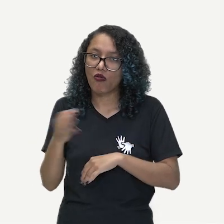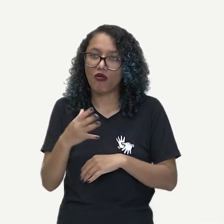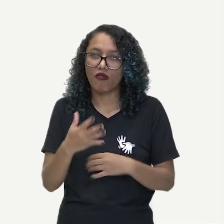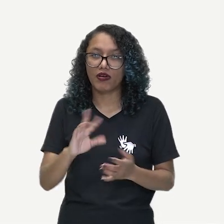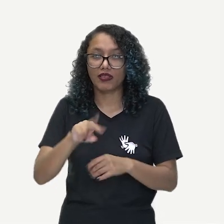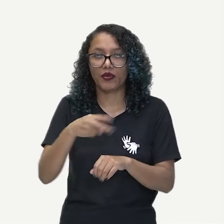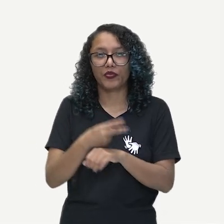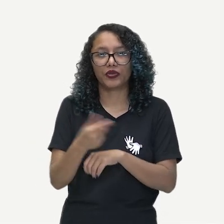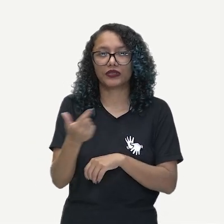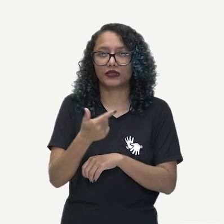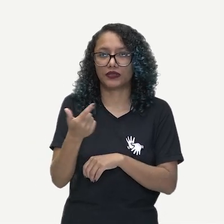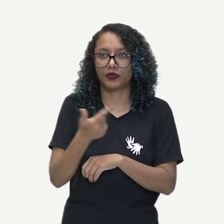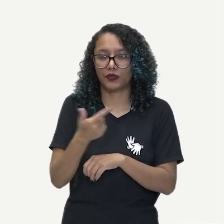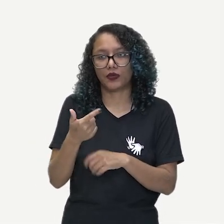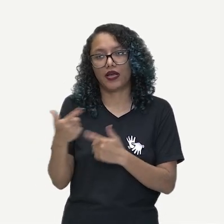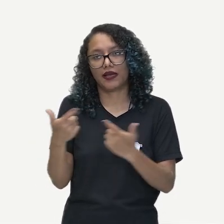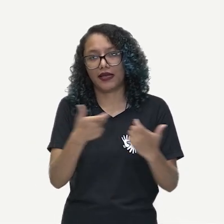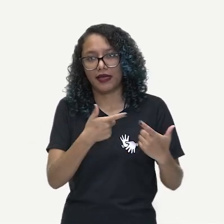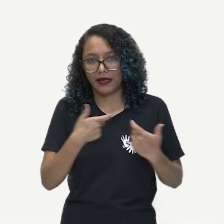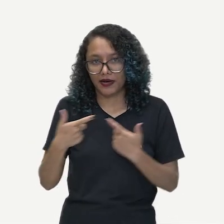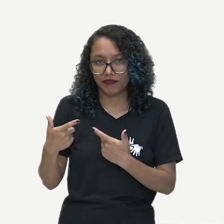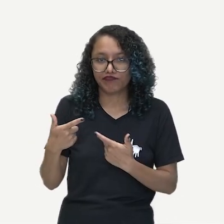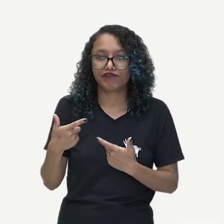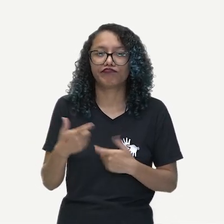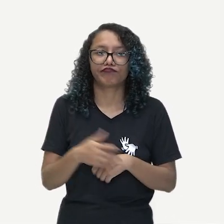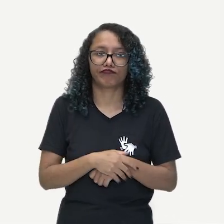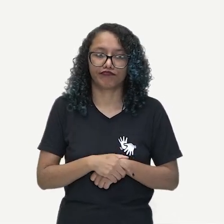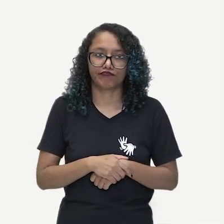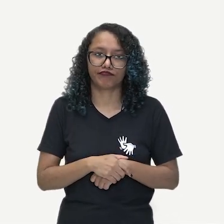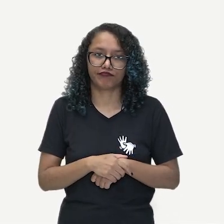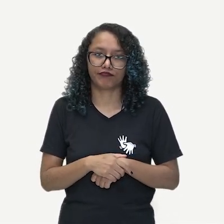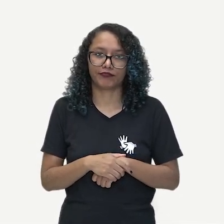pós-Segunda Guerra Mundial. Então eu tenho aí em